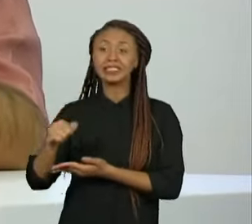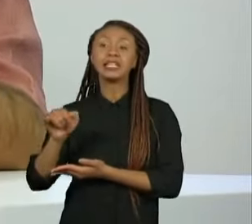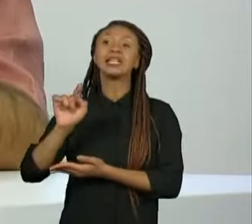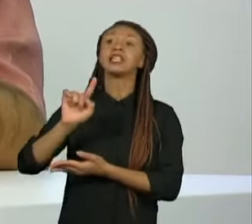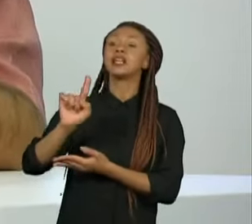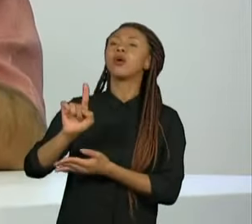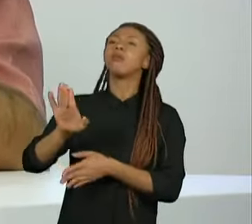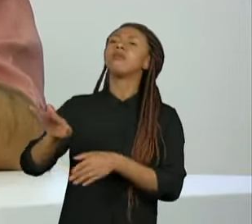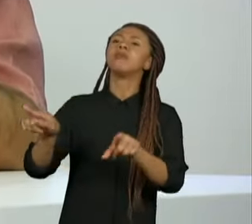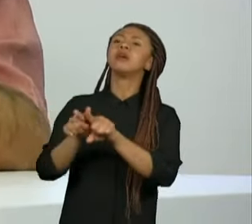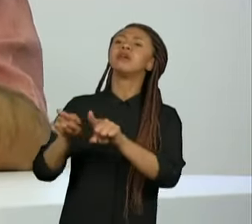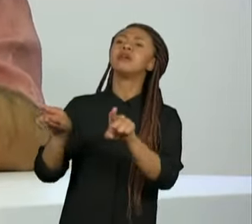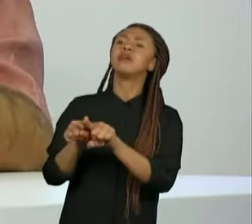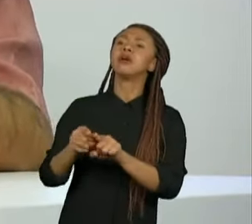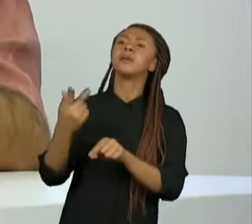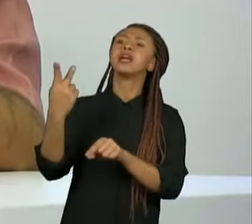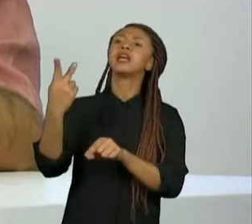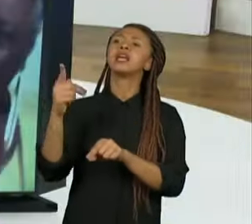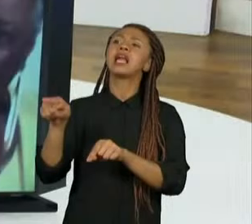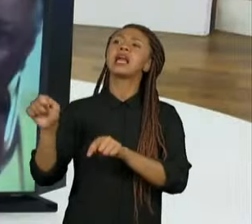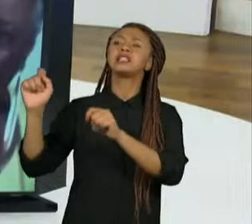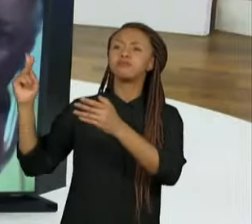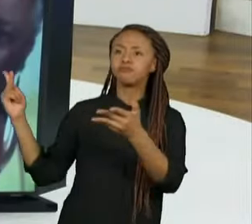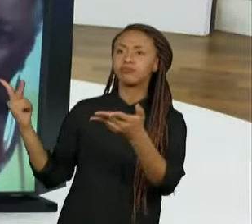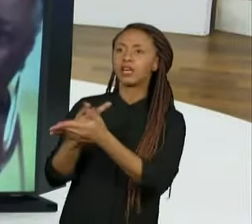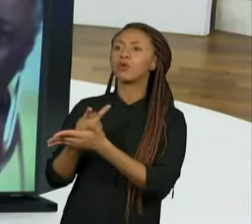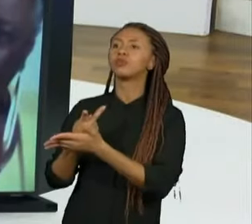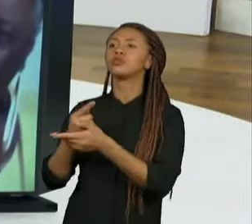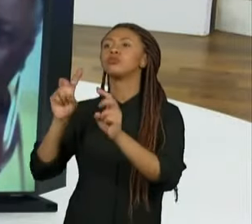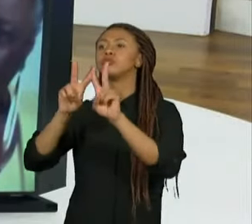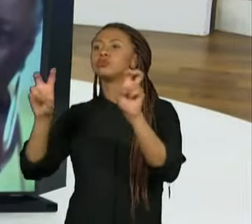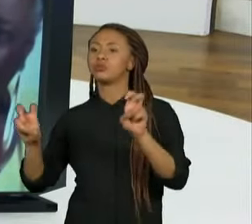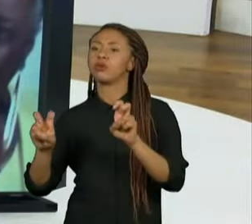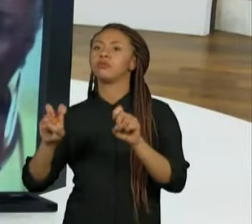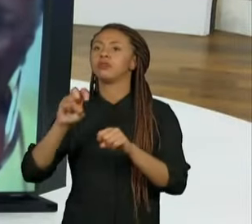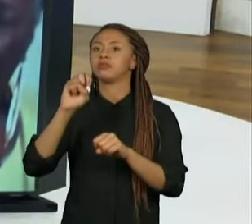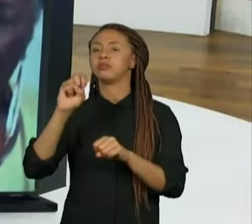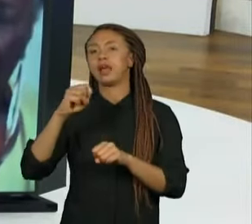episódio diz sobre a literatura brasileira e sobre a academia.